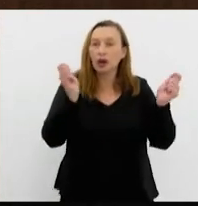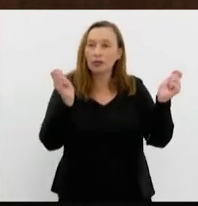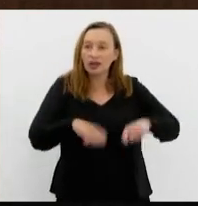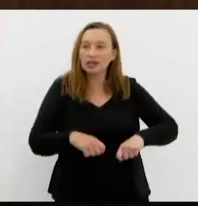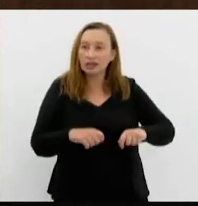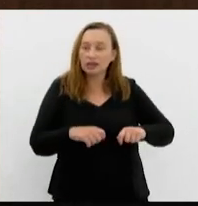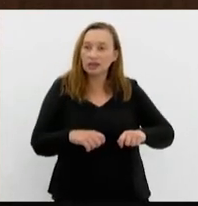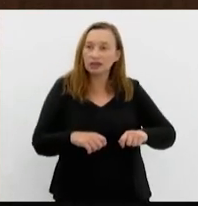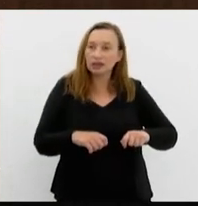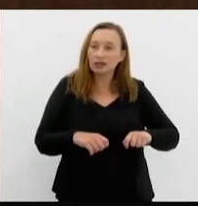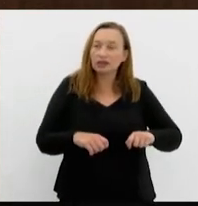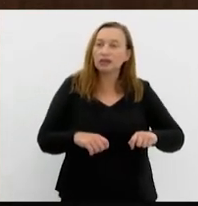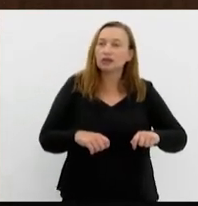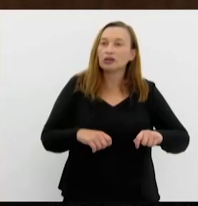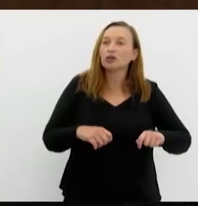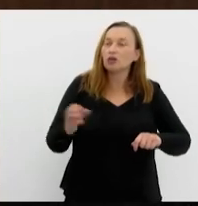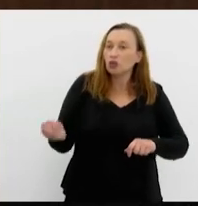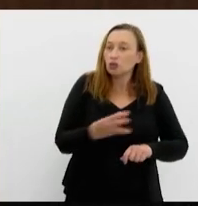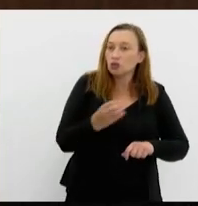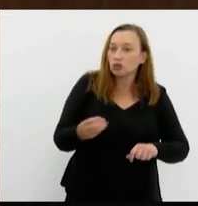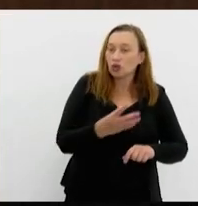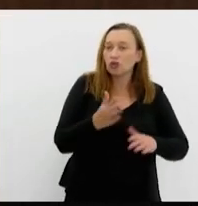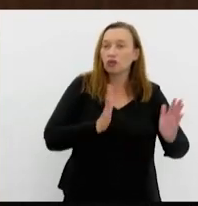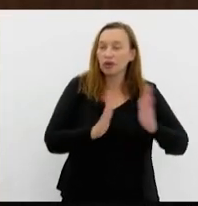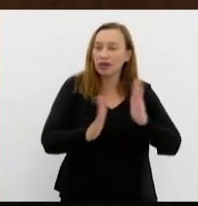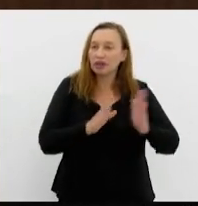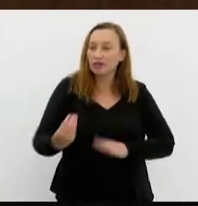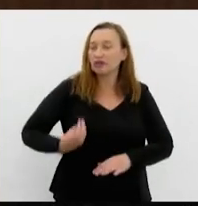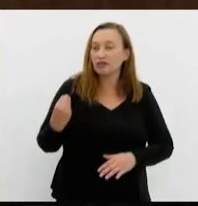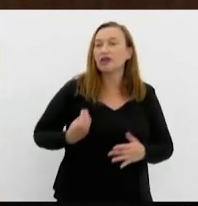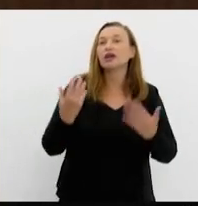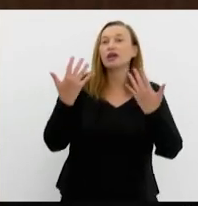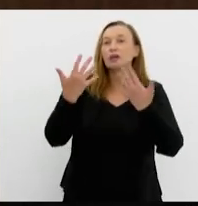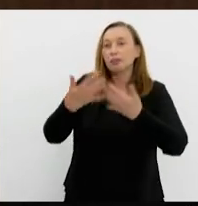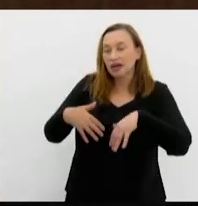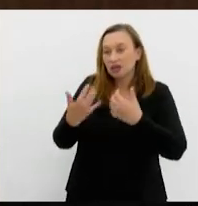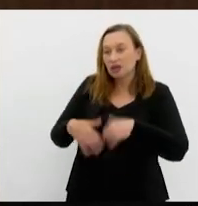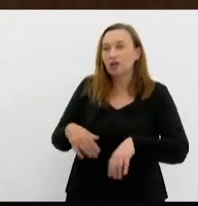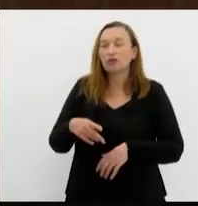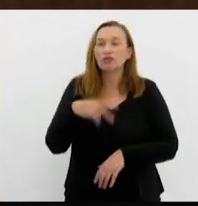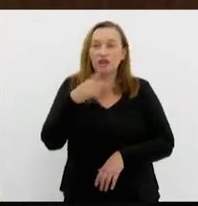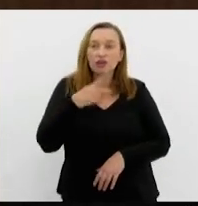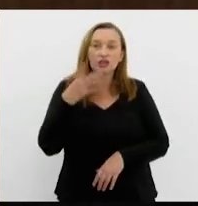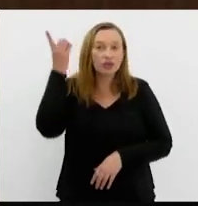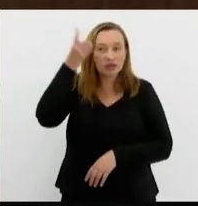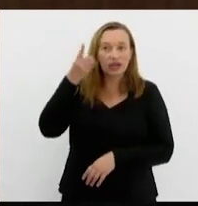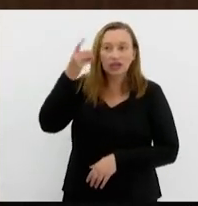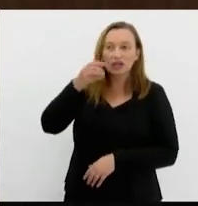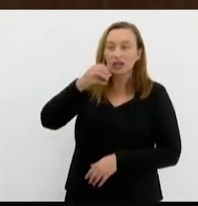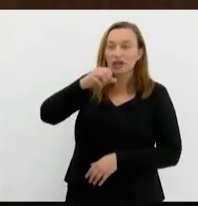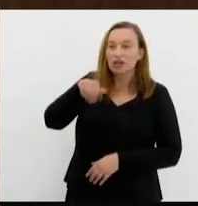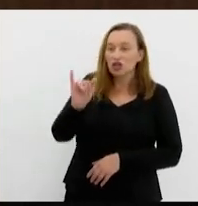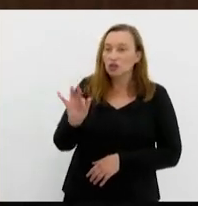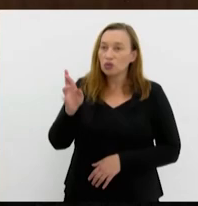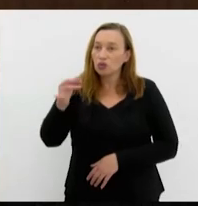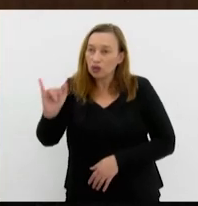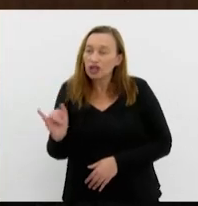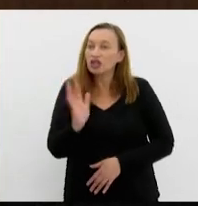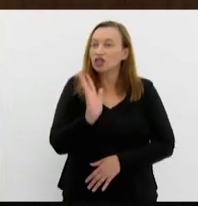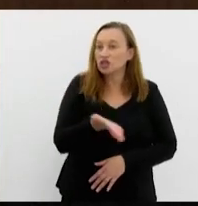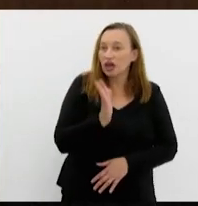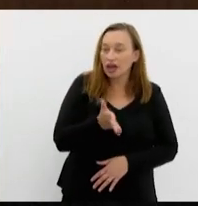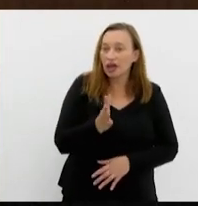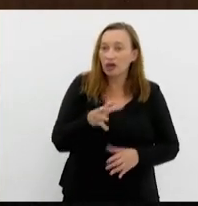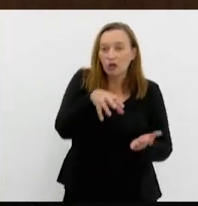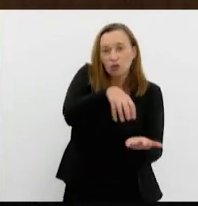atuar nessa nova transição que a gente está vivendo. E Petrópolis, como colocou muito bem o deputado Iuri, já é um centro que tem muitas escolas